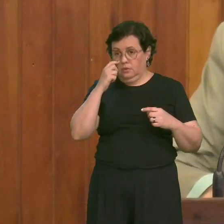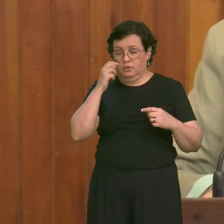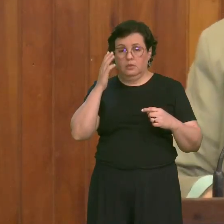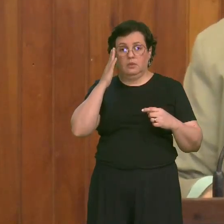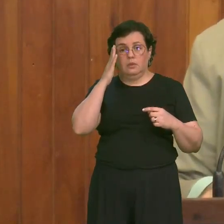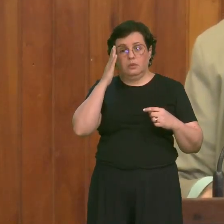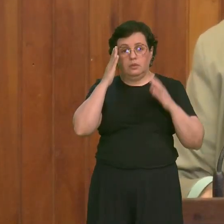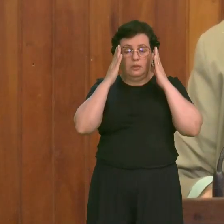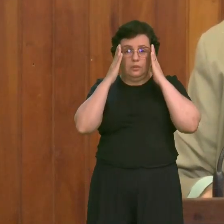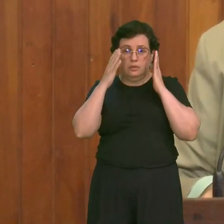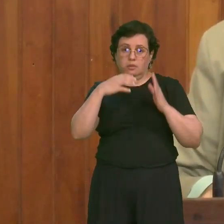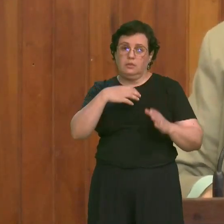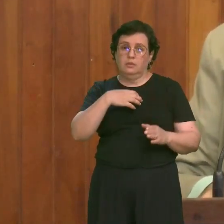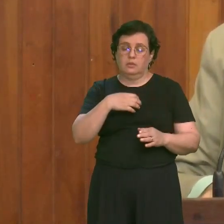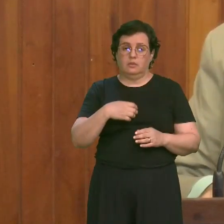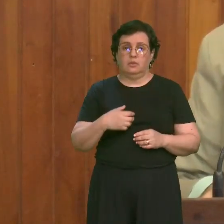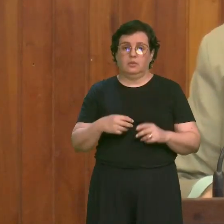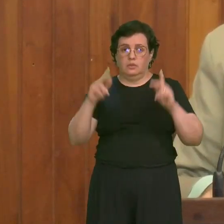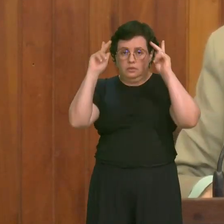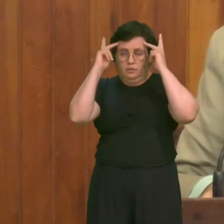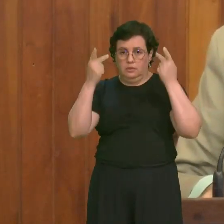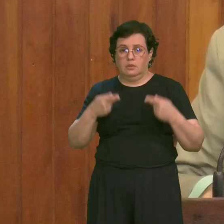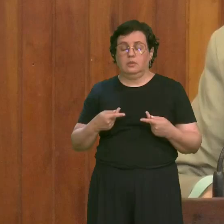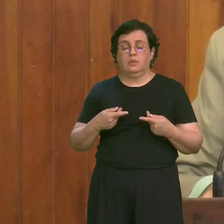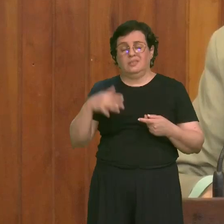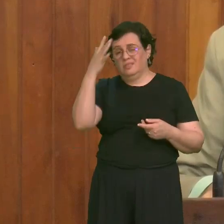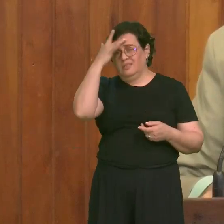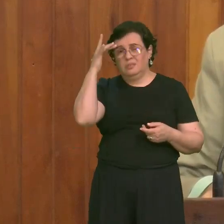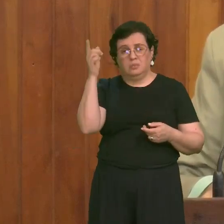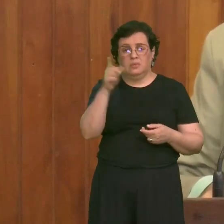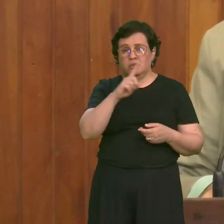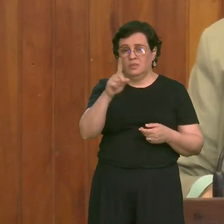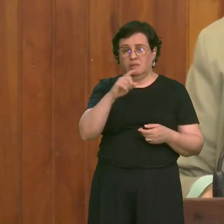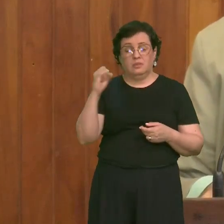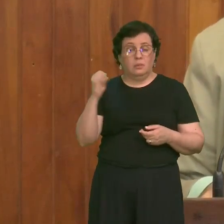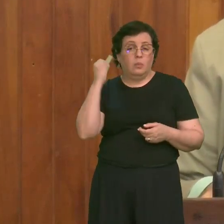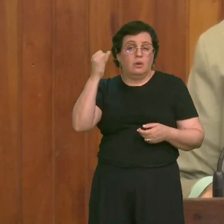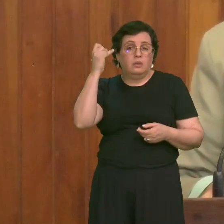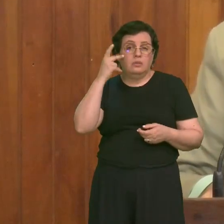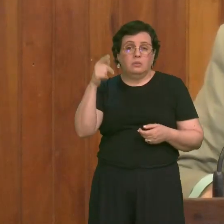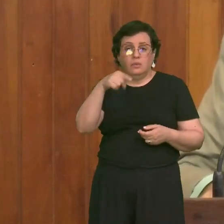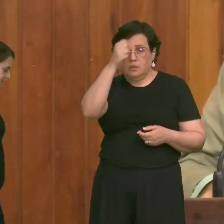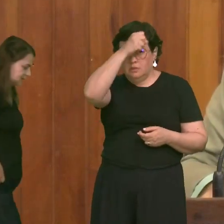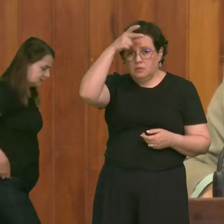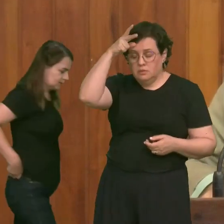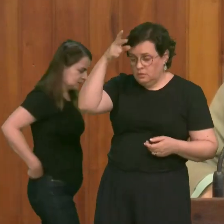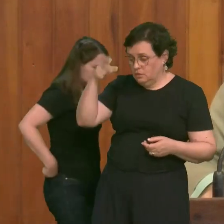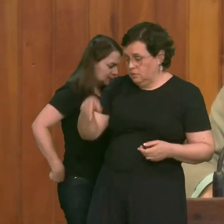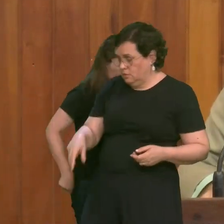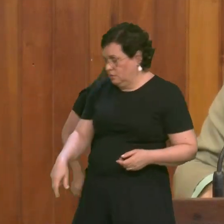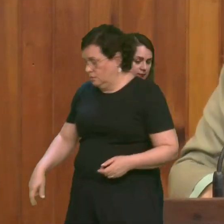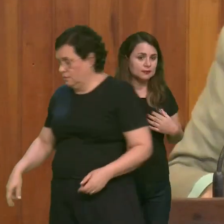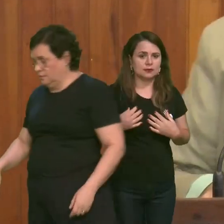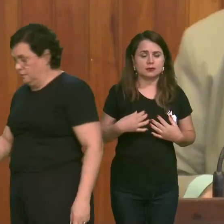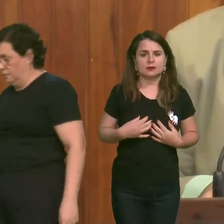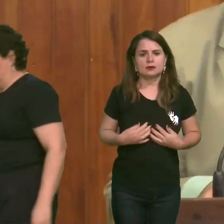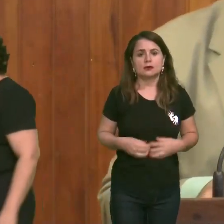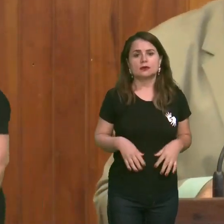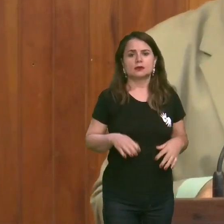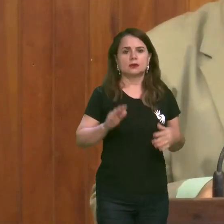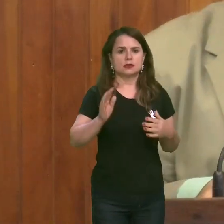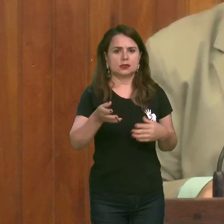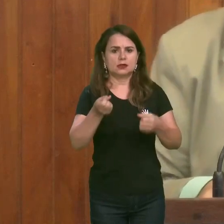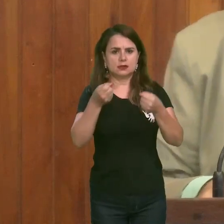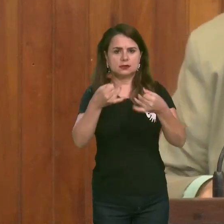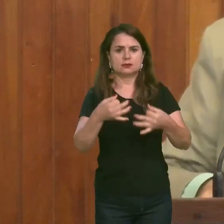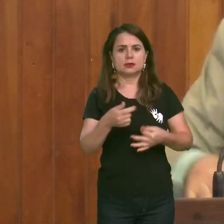mas o ser humano as pessoas não são prioridade nesse governo um eu citei aqui na